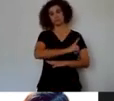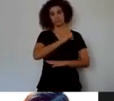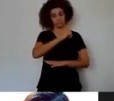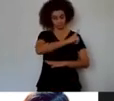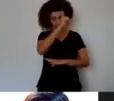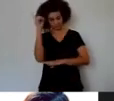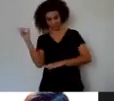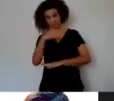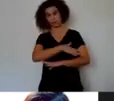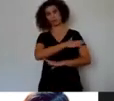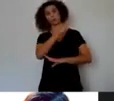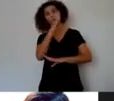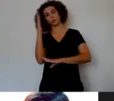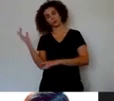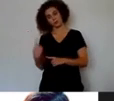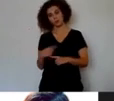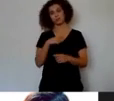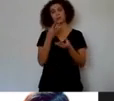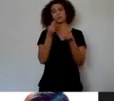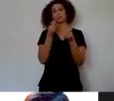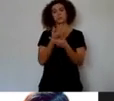né? Tem muita coisa e muita